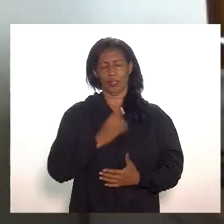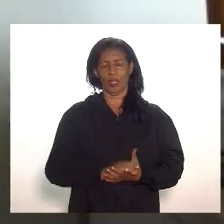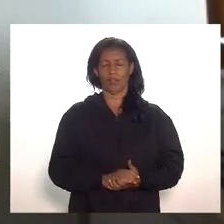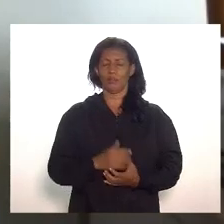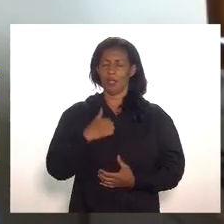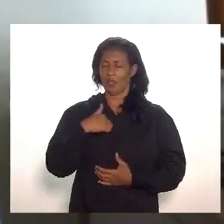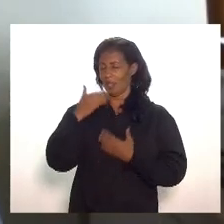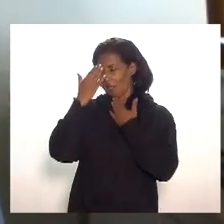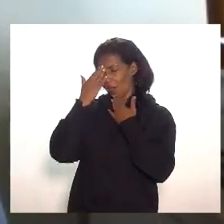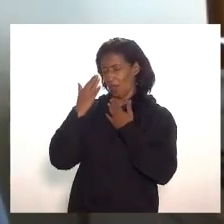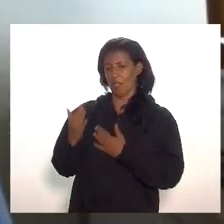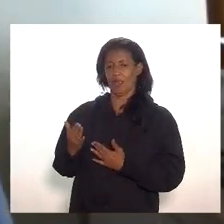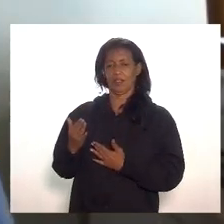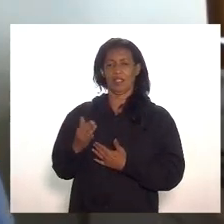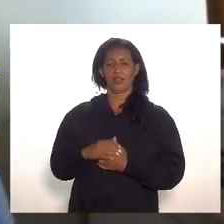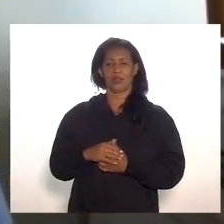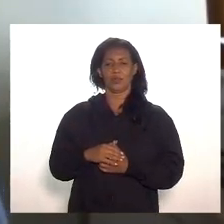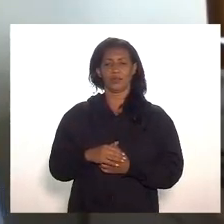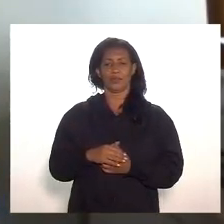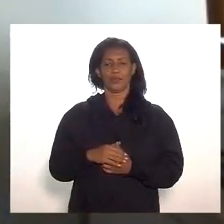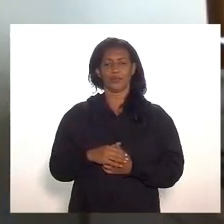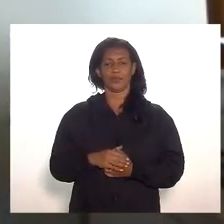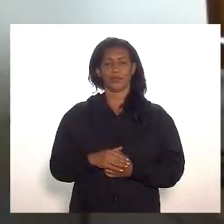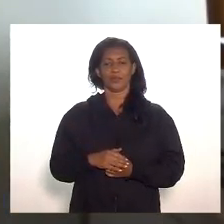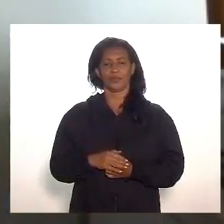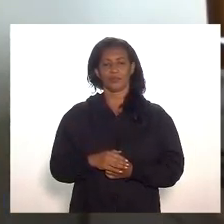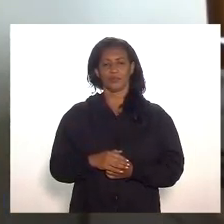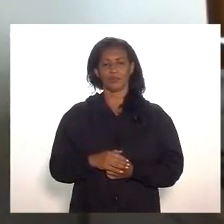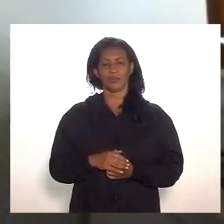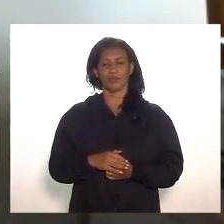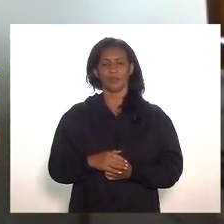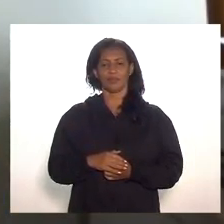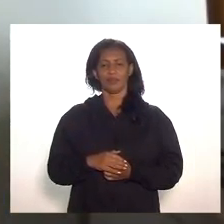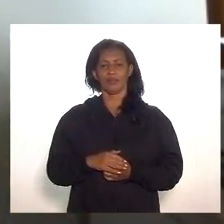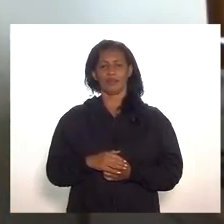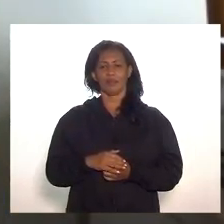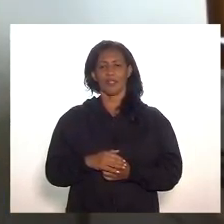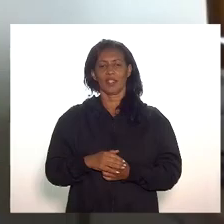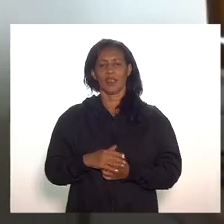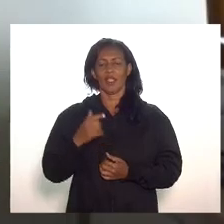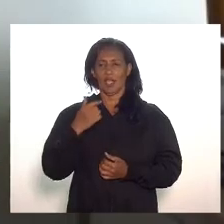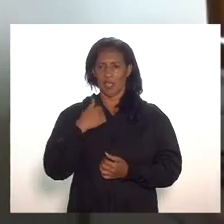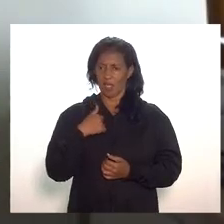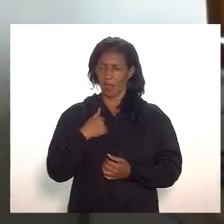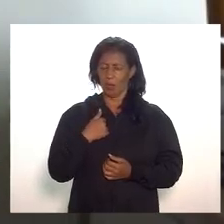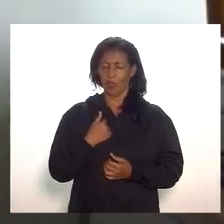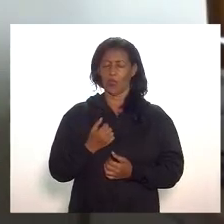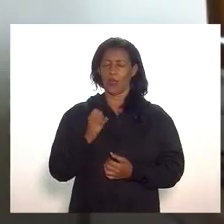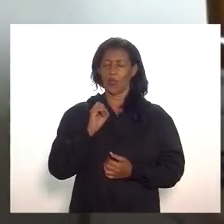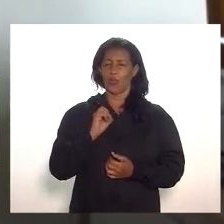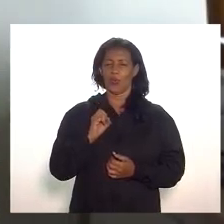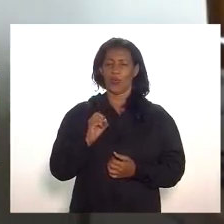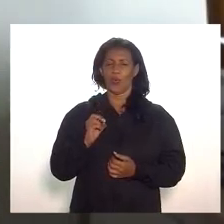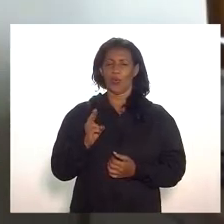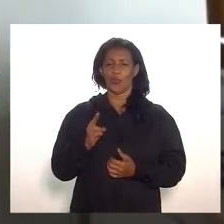do deputado Rodrigo Amorim. Vou, inclusive, mandar para Vossa Excelência o voto que proferi na